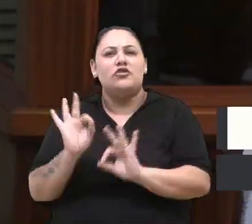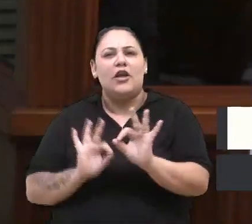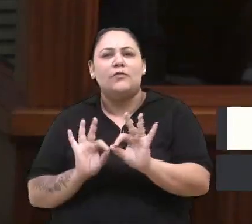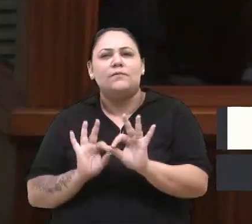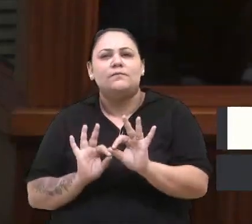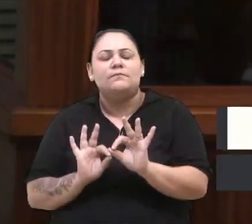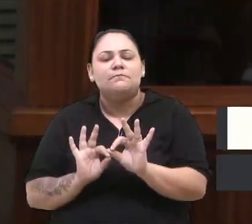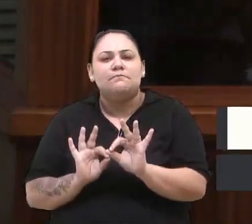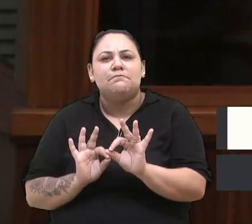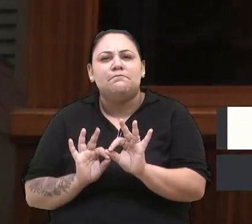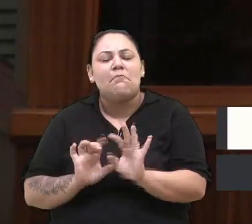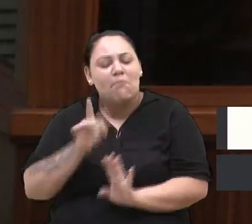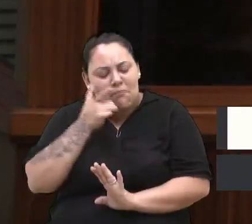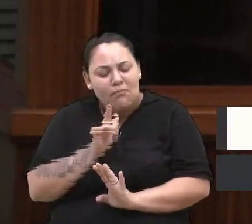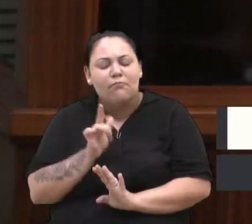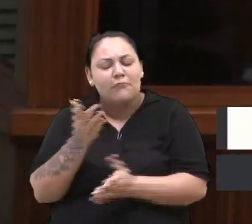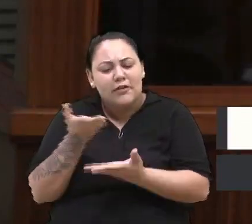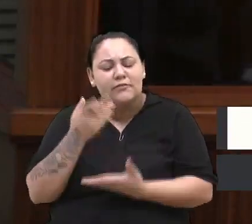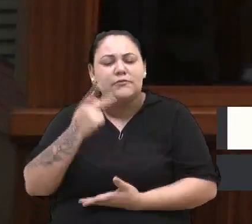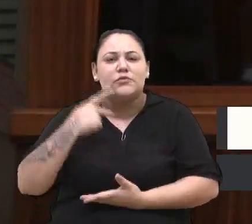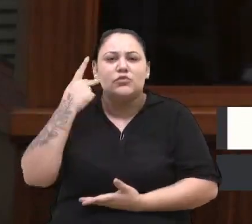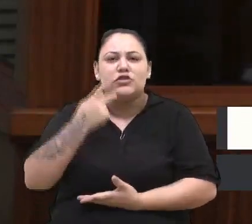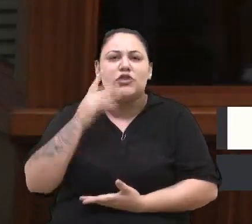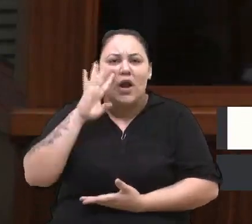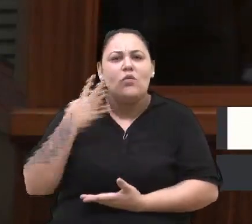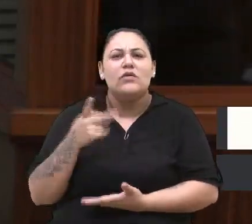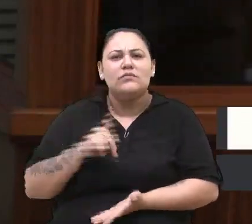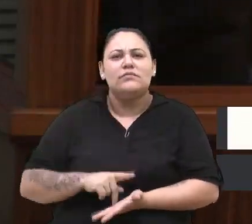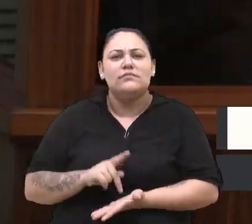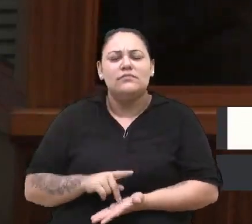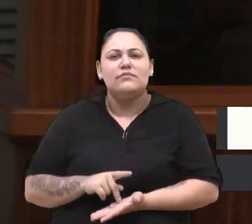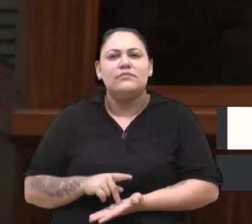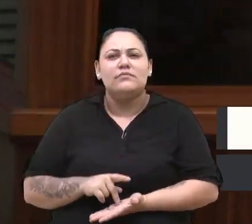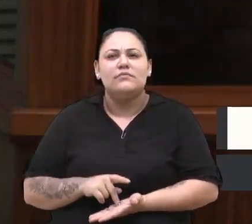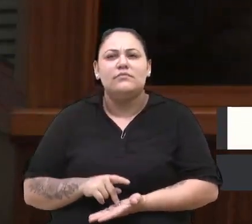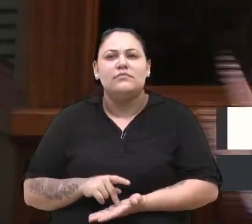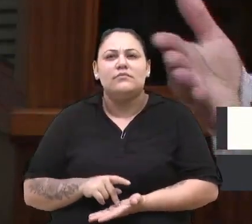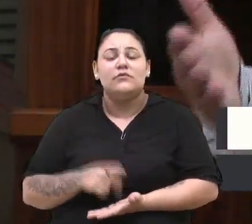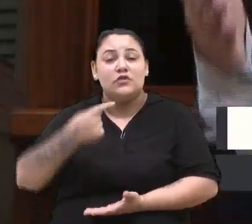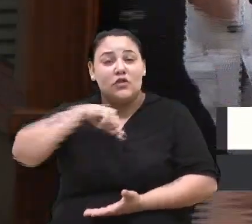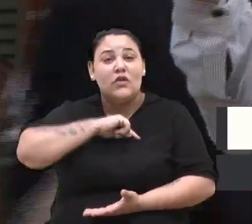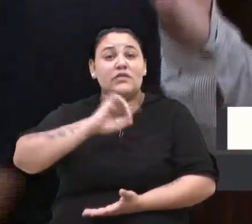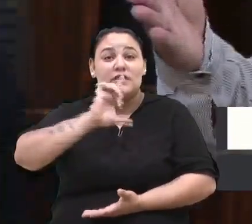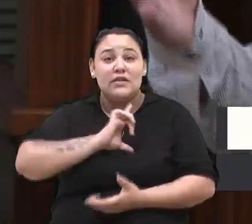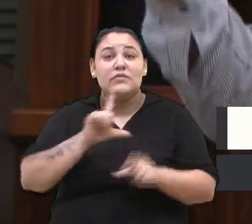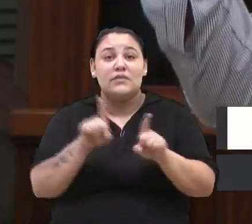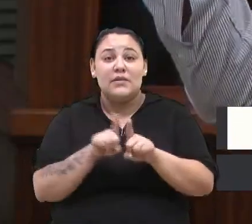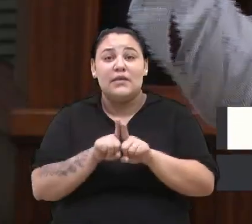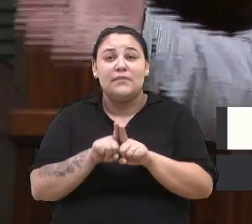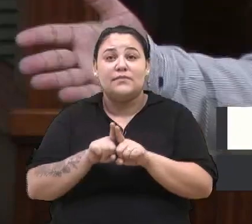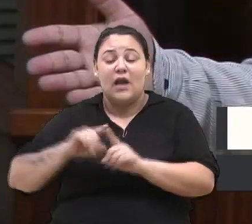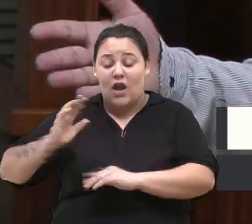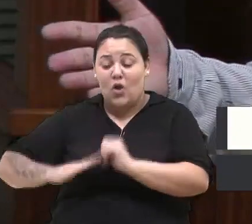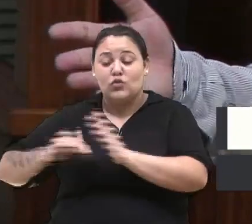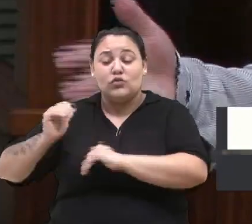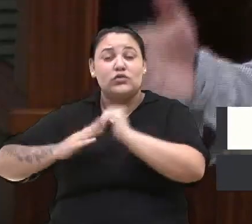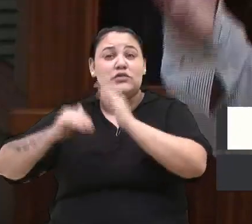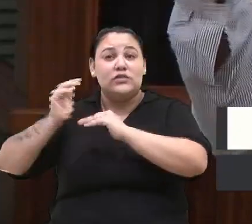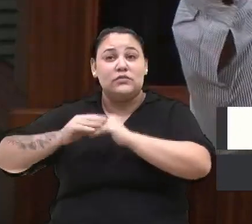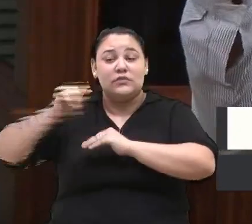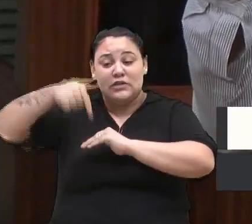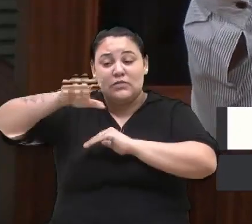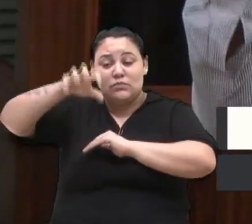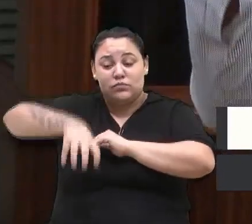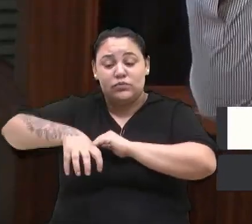essas políticas efetivamente aconteçam. Nós temos, então, a construção desse conjunto habitacional do Minha Casa